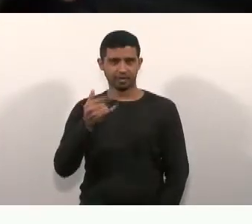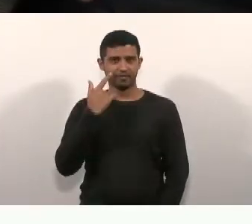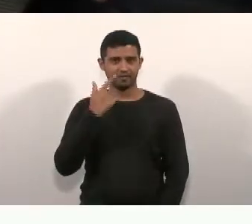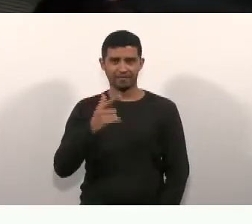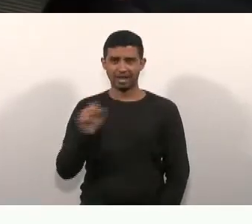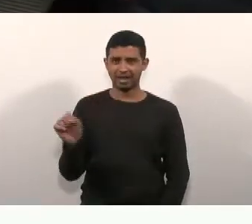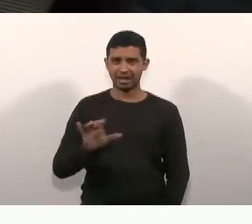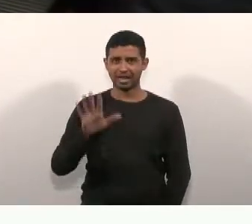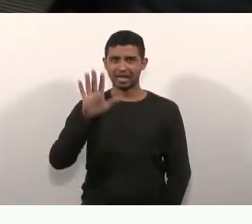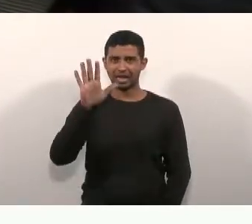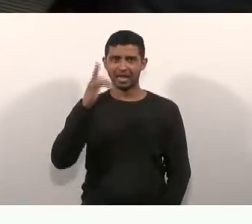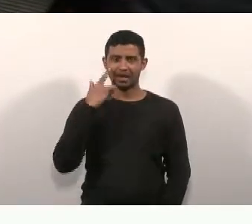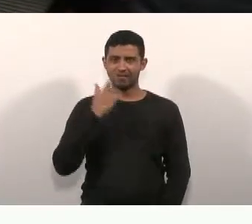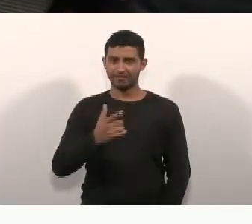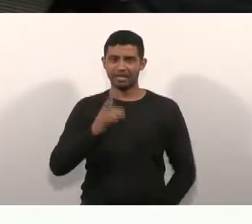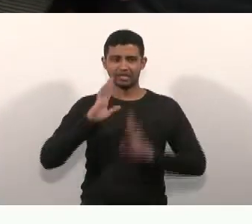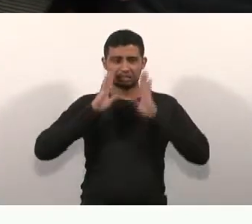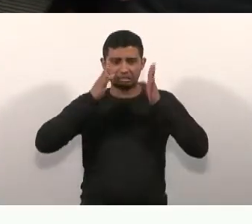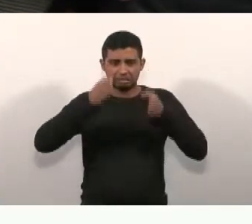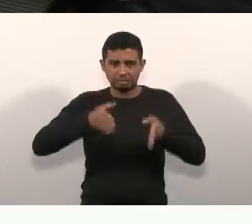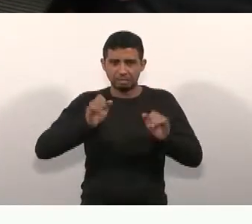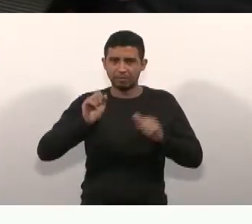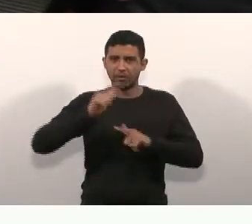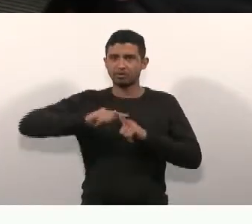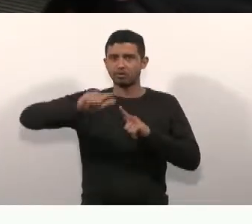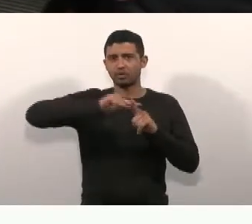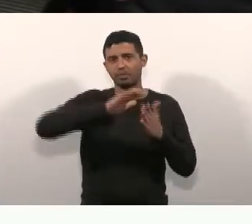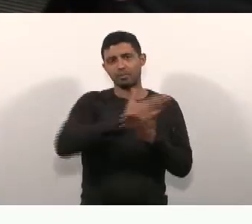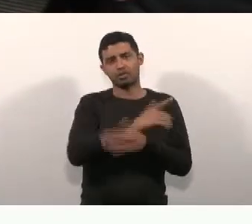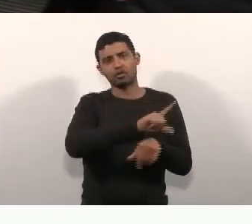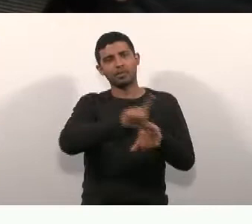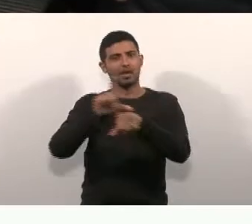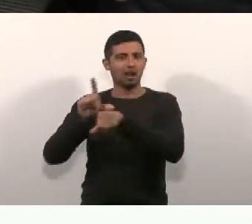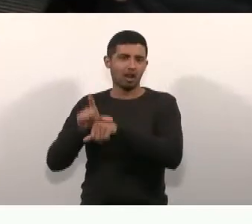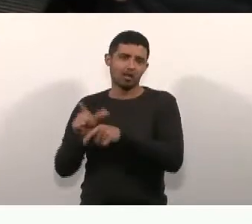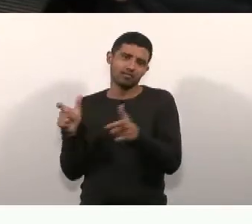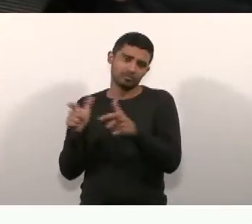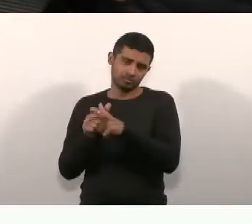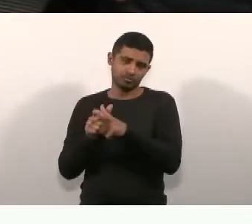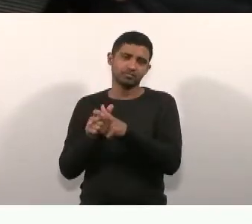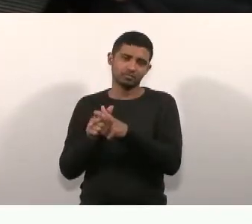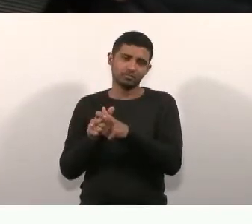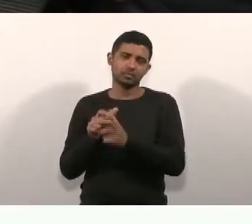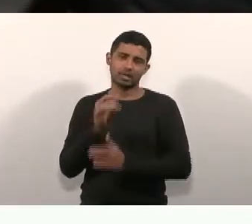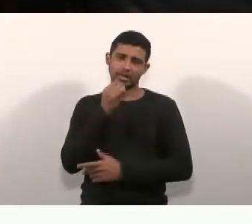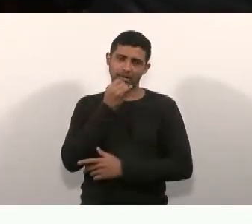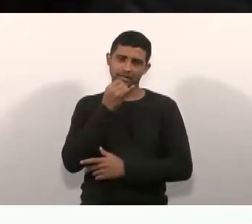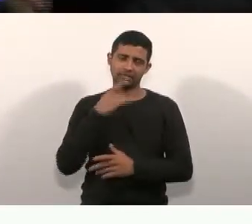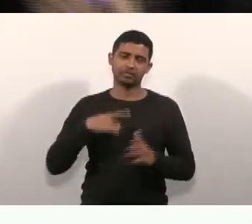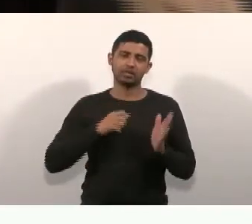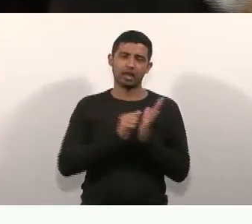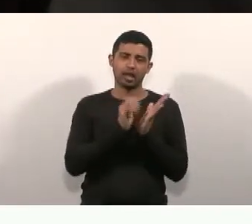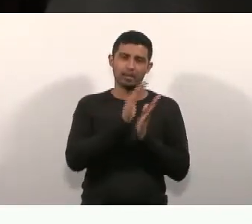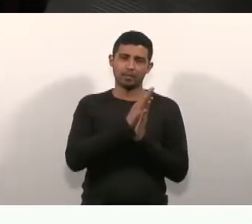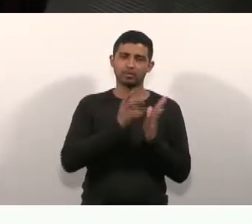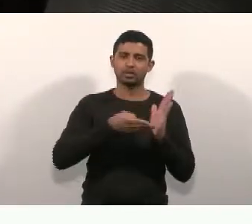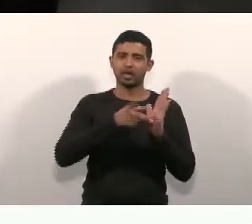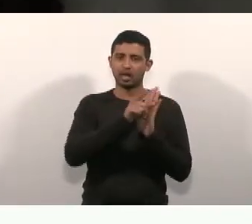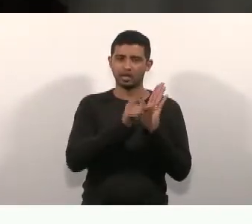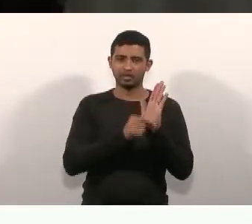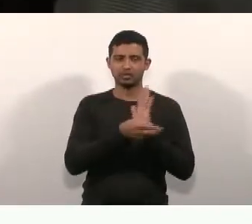são engessadas, o que pode trazer problemas para comerciantes menores. A título de exemplo, a multa prevista no inciso 2º do PL em